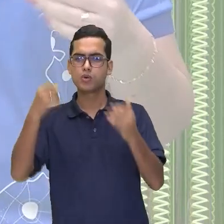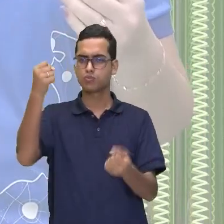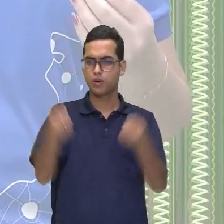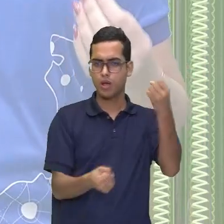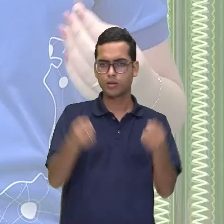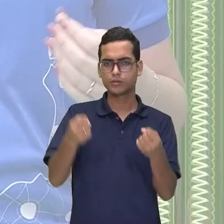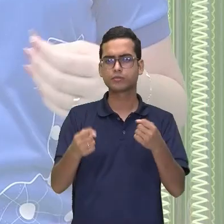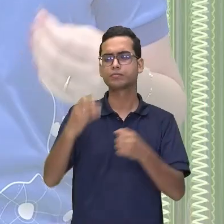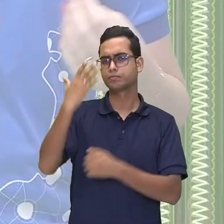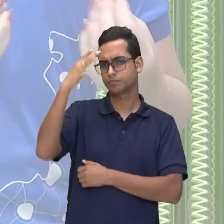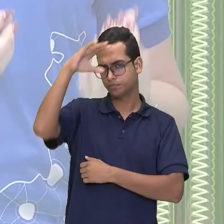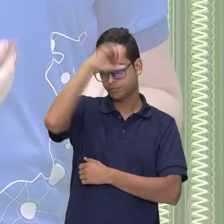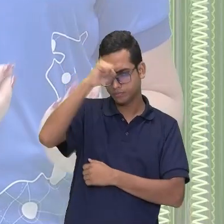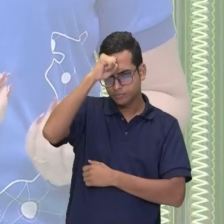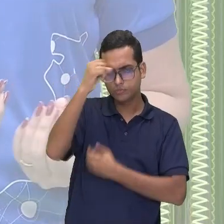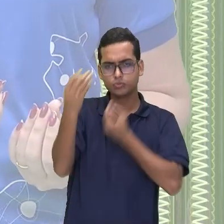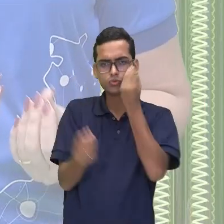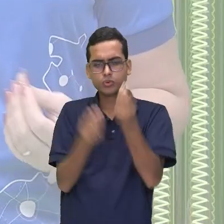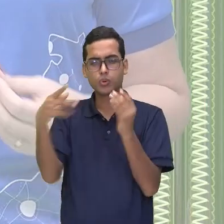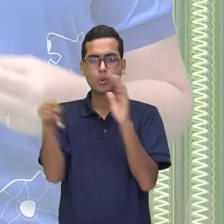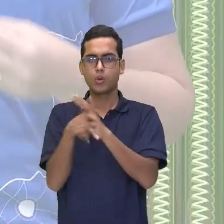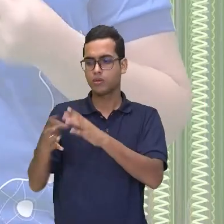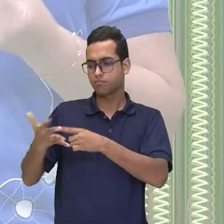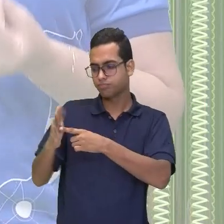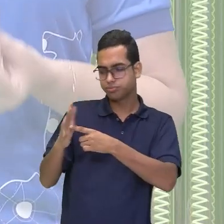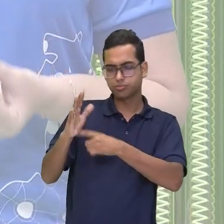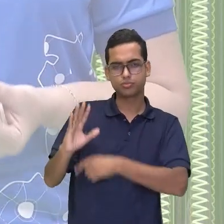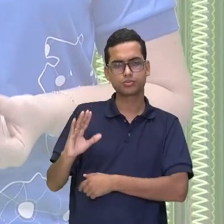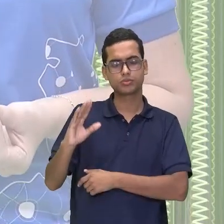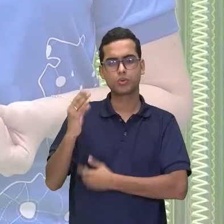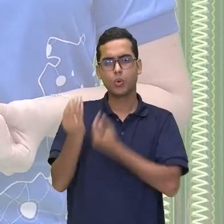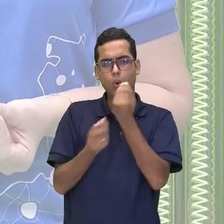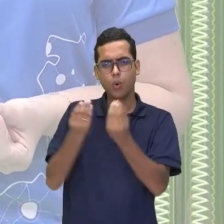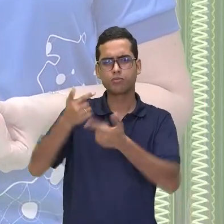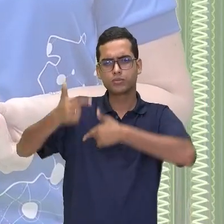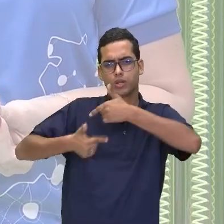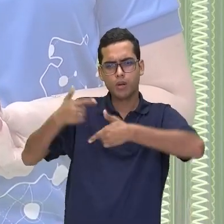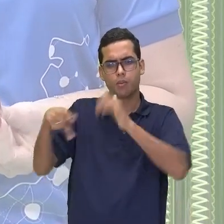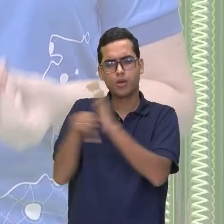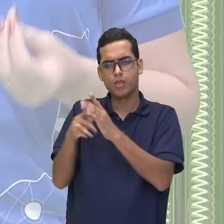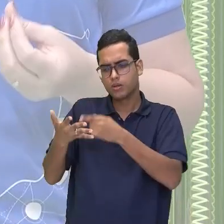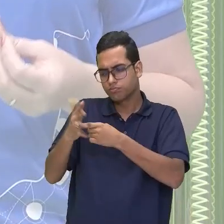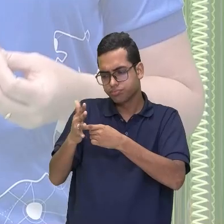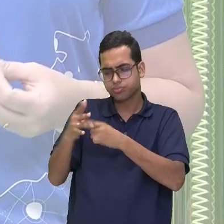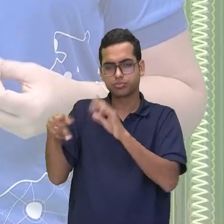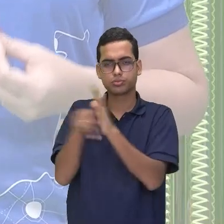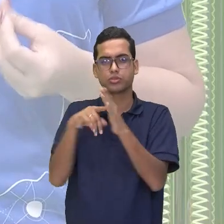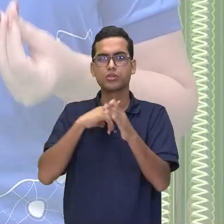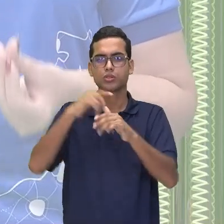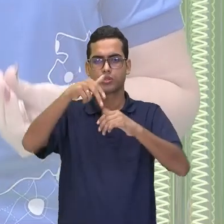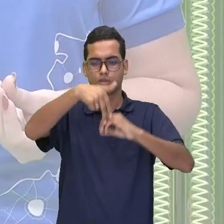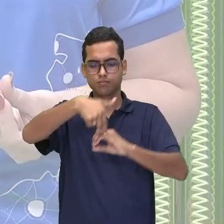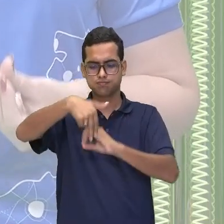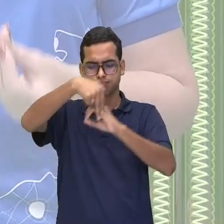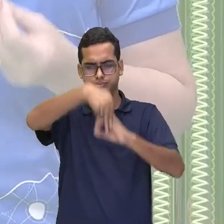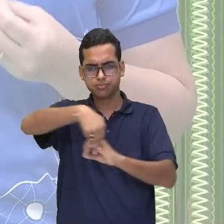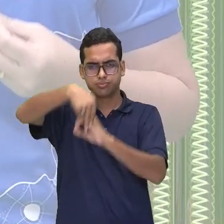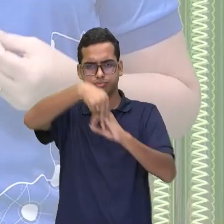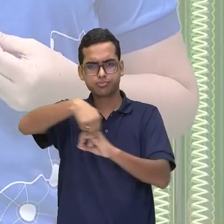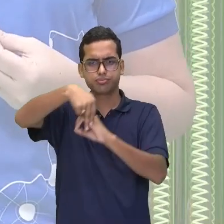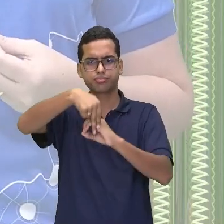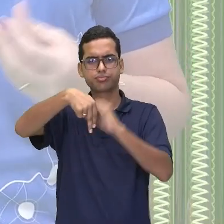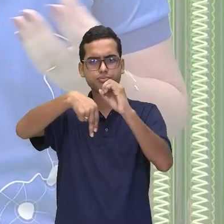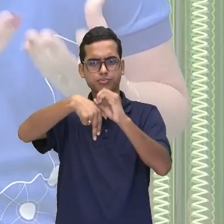sobre o funcionamento de um motor, né, de como funciona essa combustão interna. A gente viu que esses motores, eles